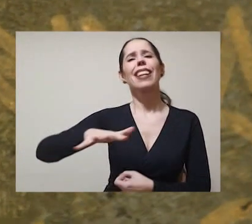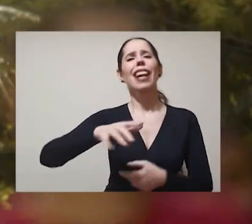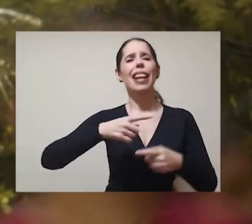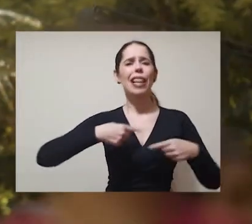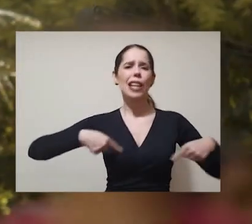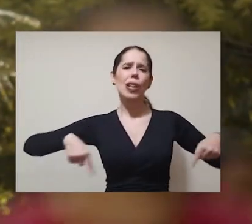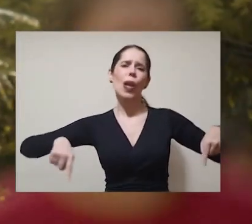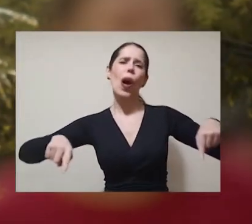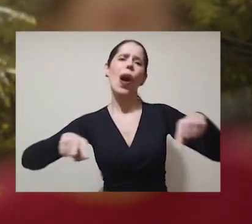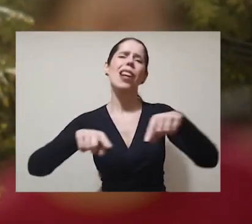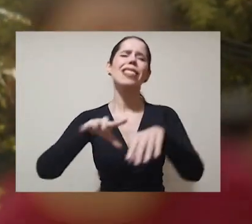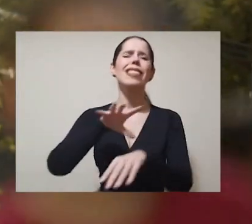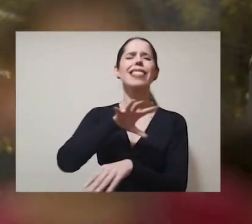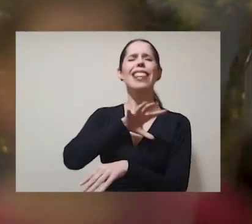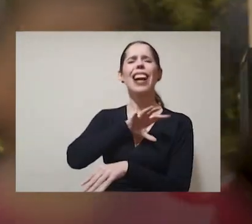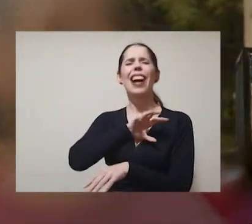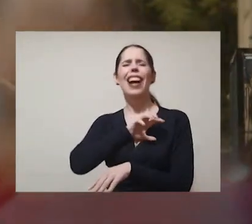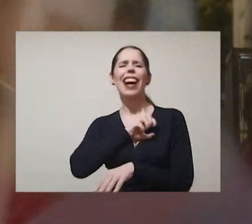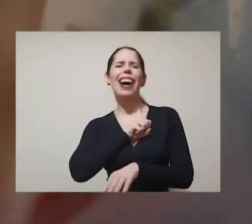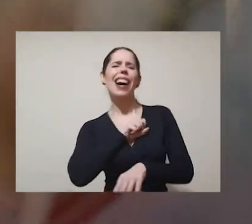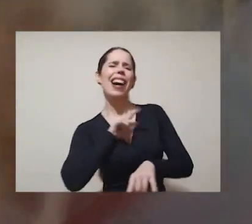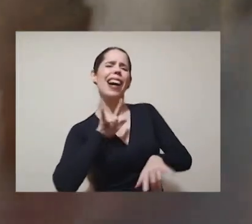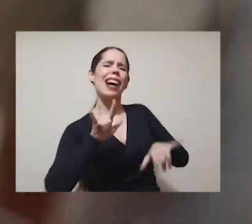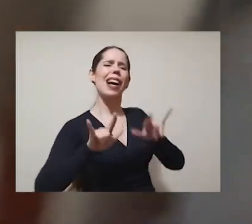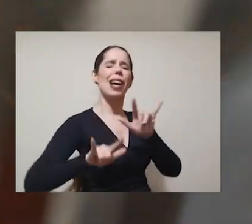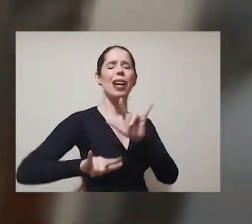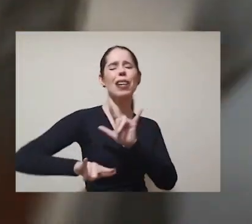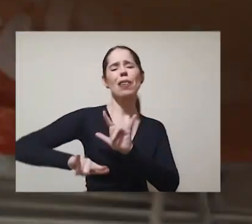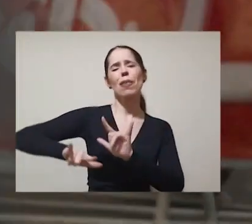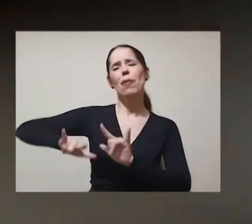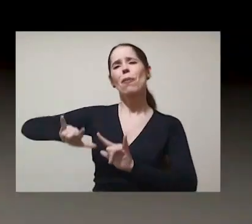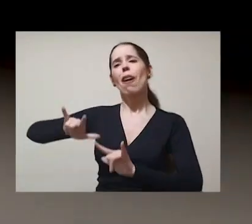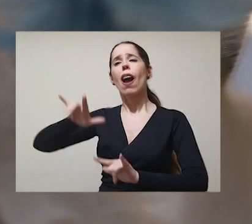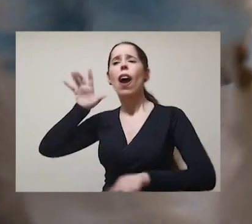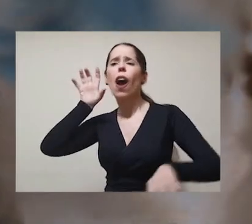Essa cidade que a gente ama,